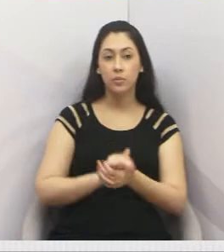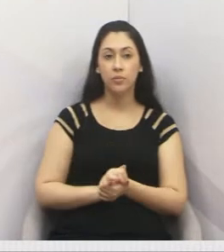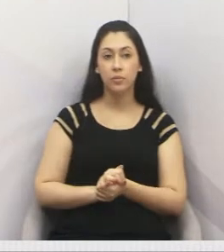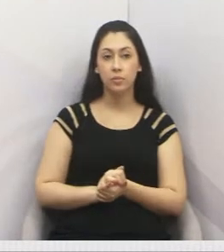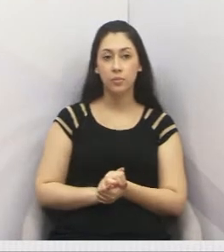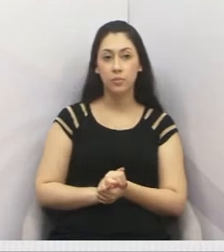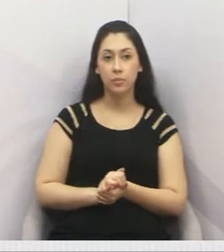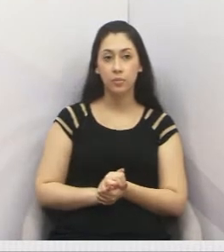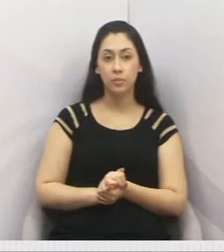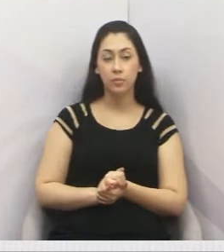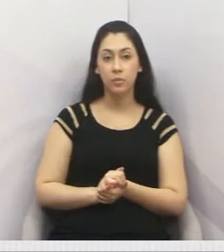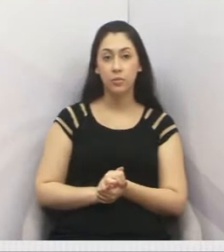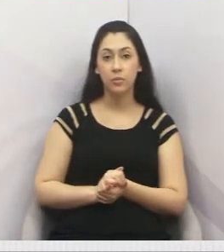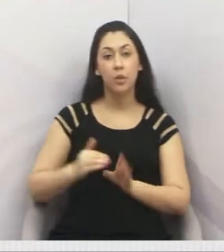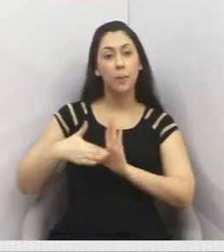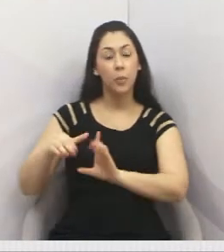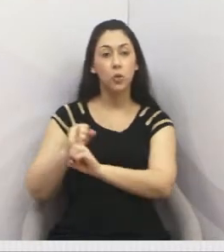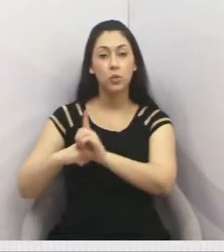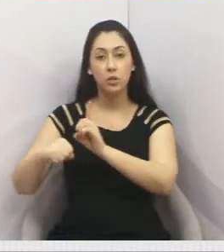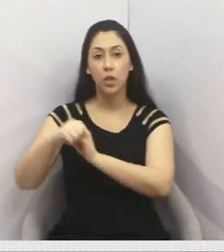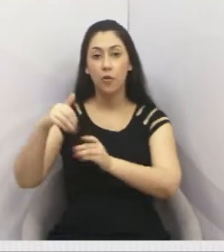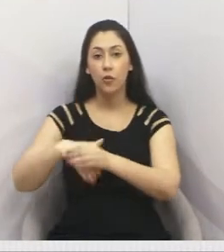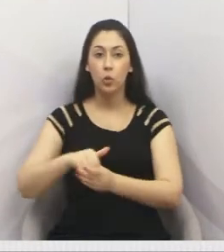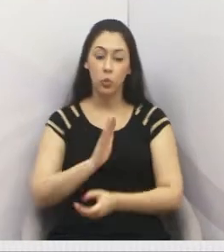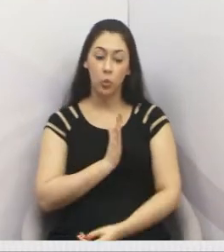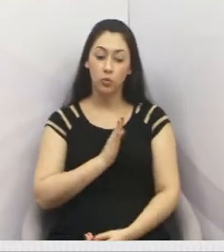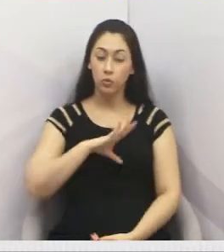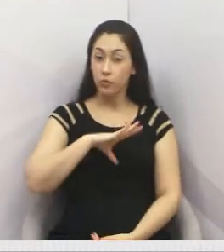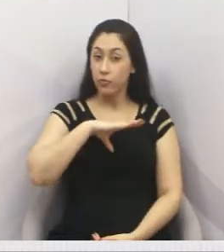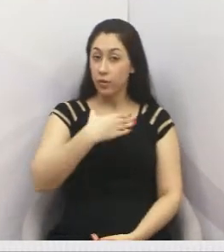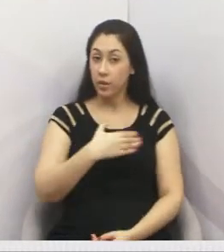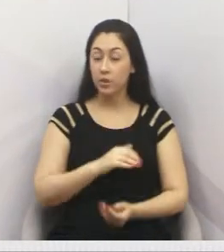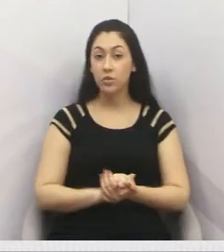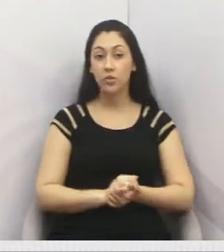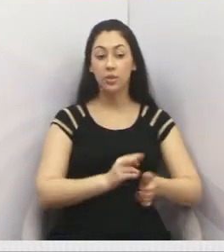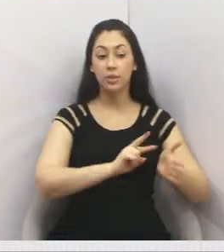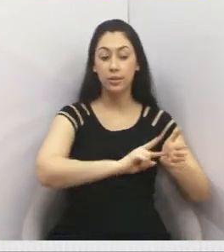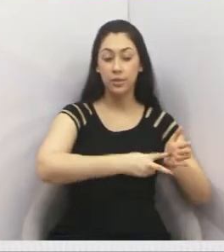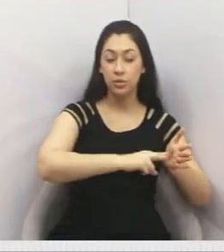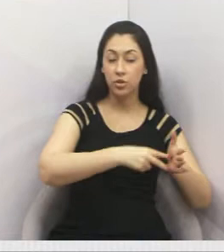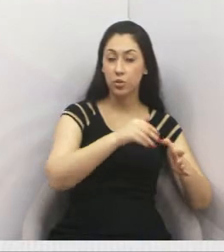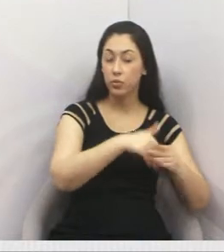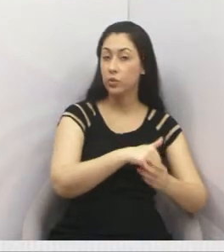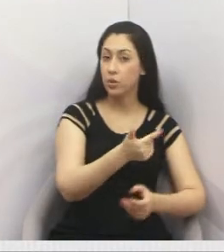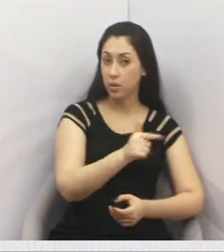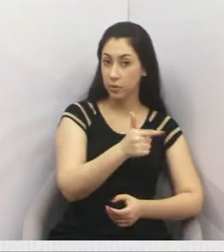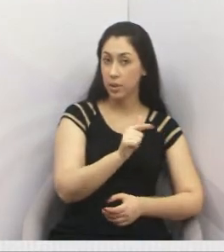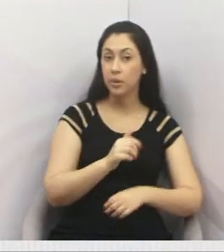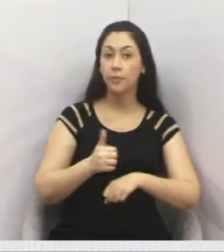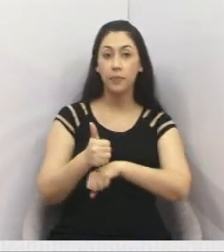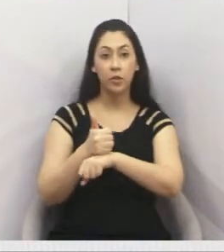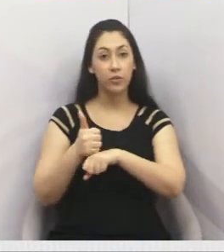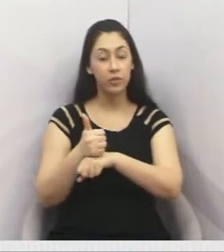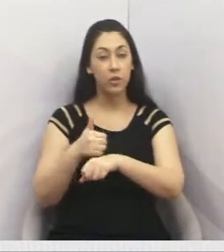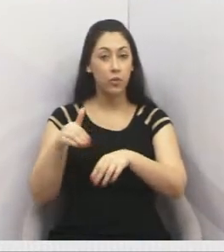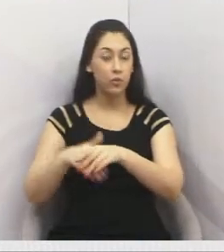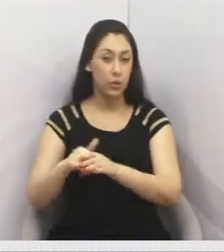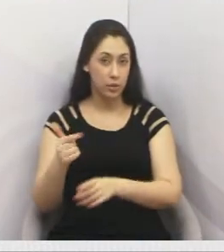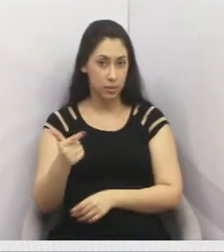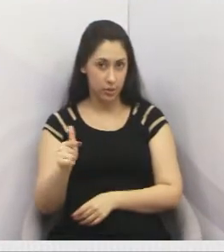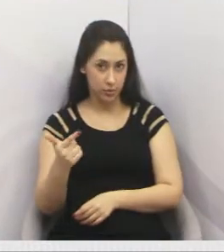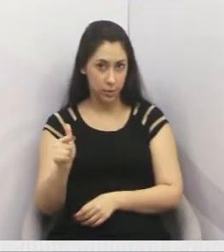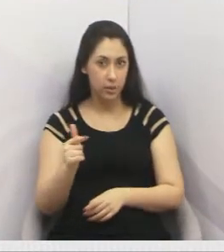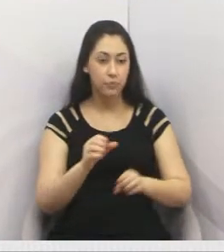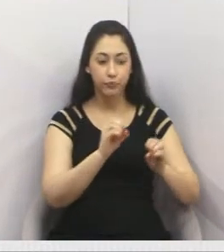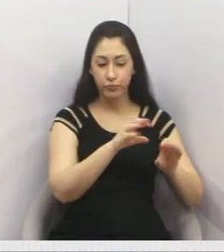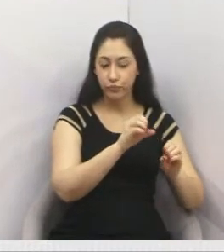última cédula, né? Movimentos populares Coração Valente, entidade de classe sindical em branco, empresas ou entidades profissionais em branco,